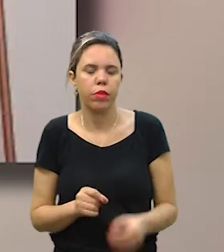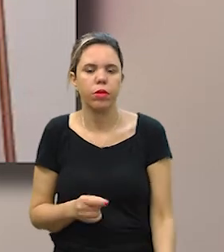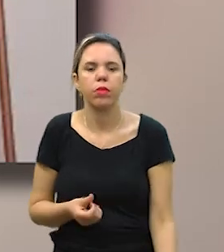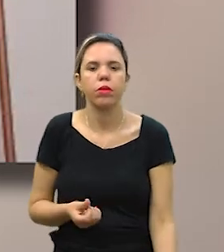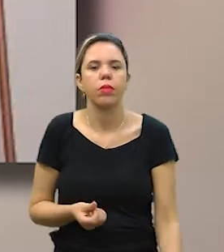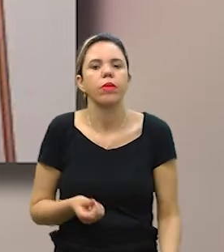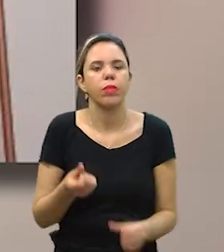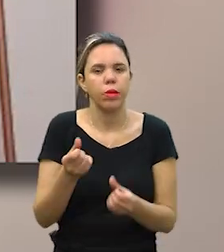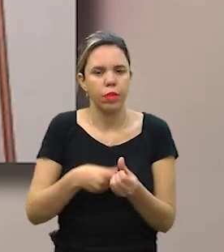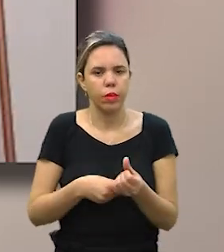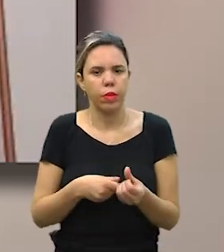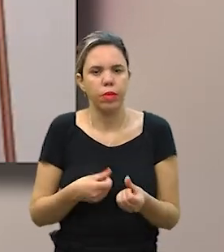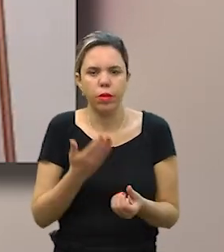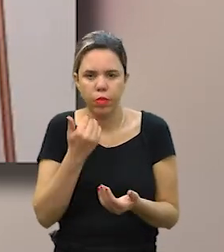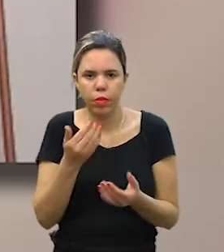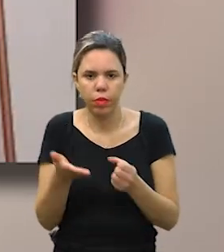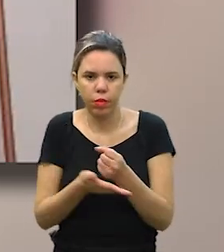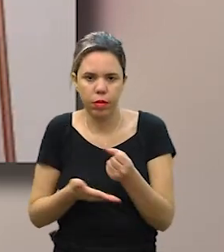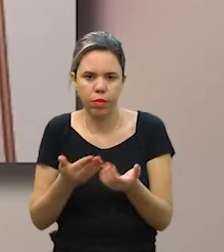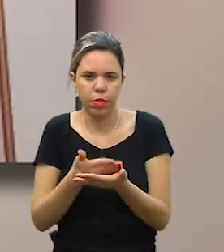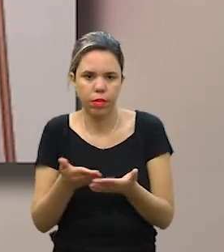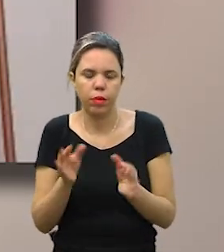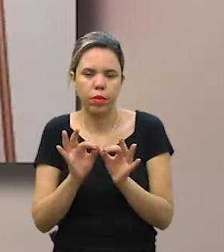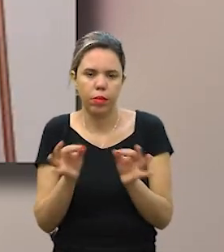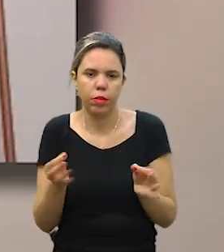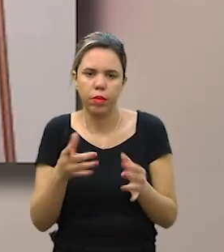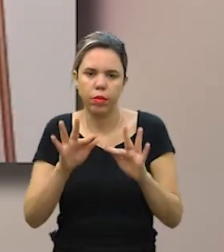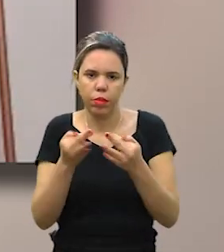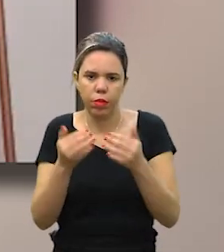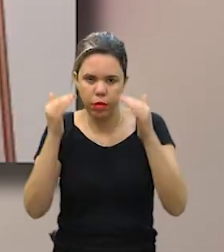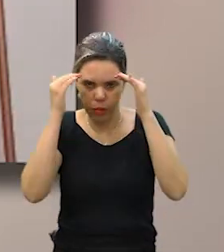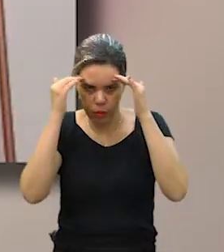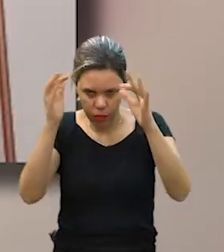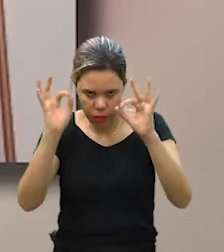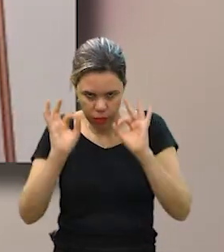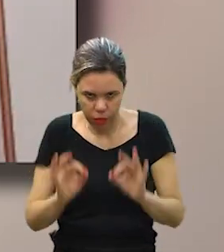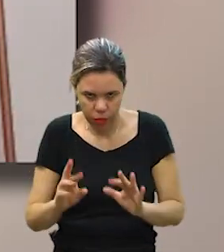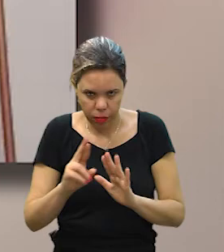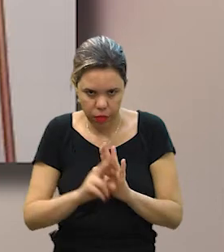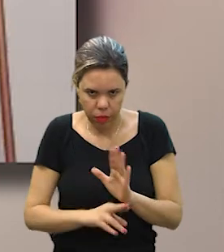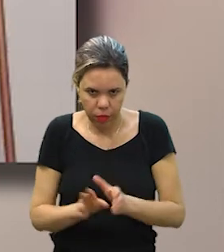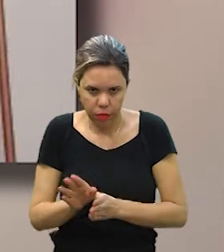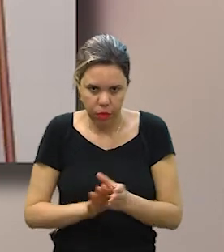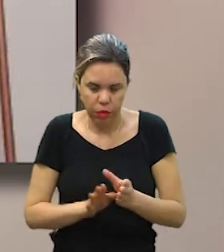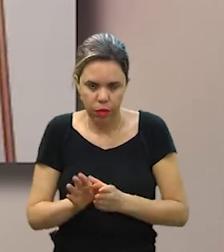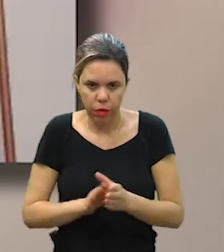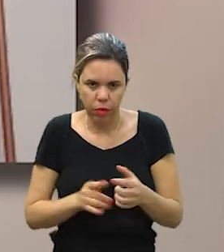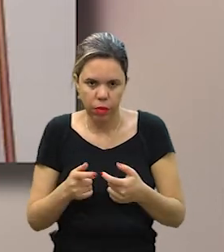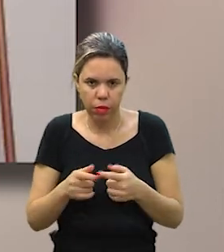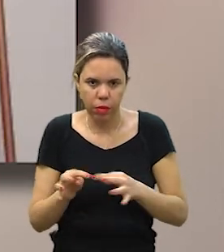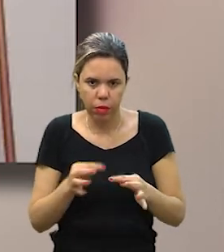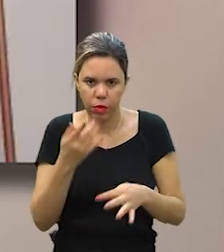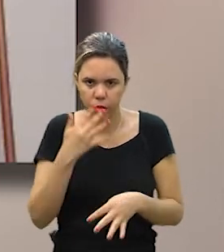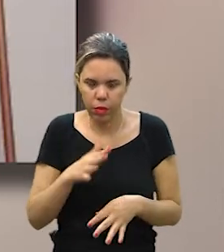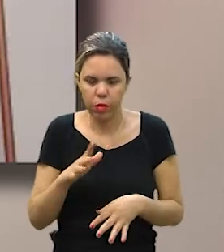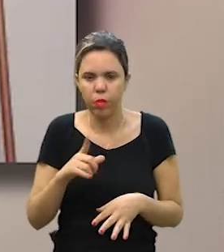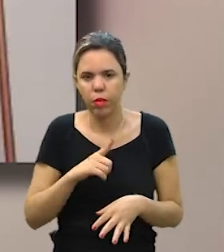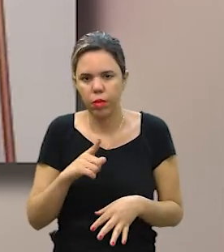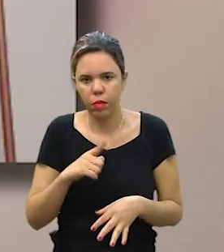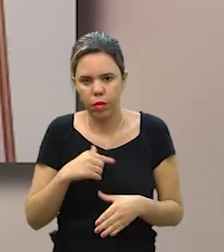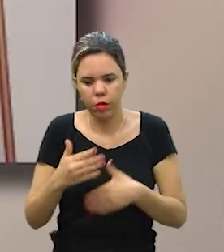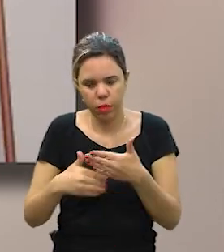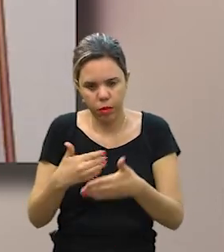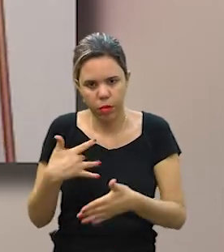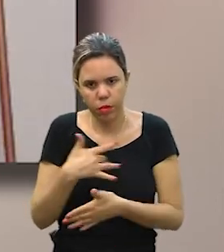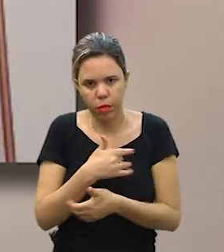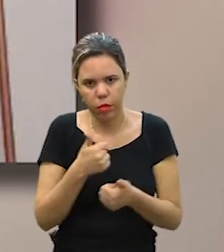desde o 6º mês essa introdução alimentar bonitinha, se os pais seguiram essas orientações do pediatra e ela tem